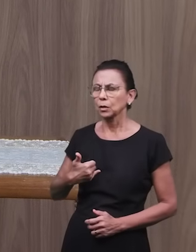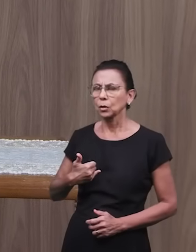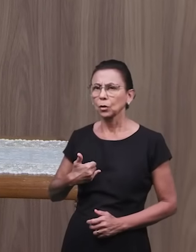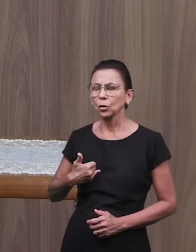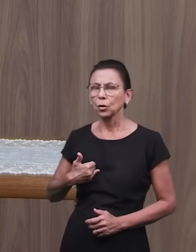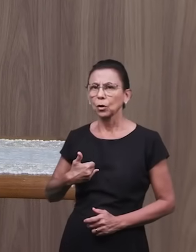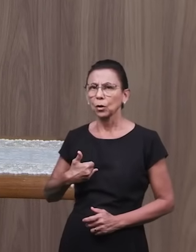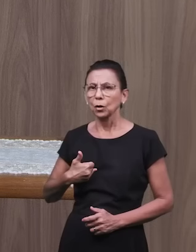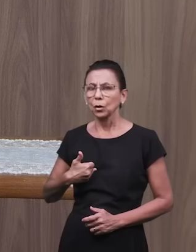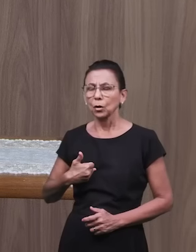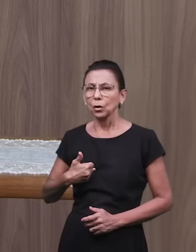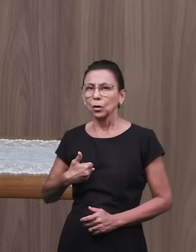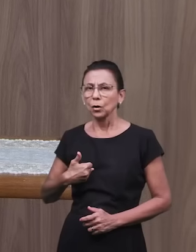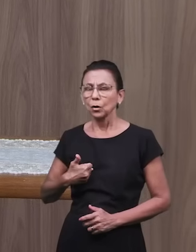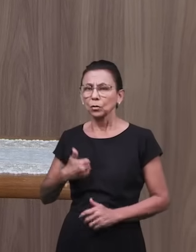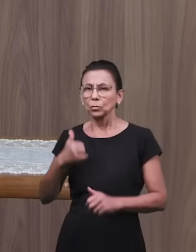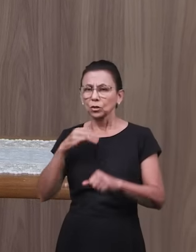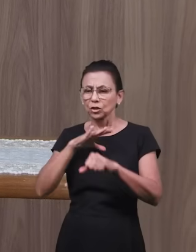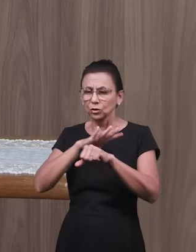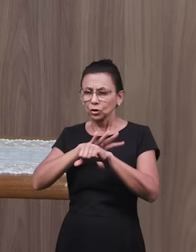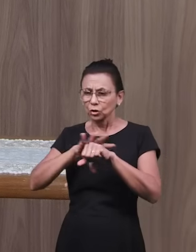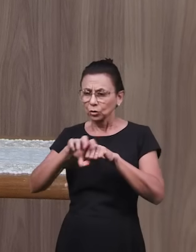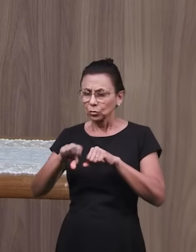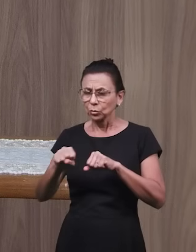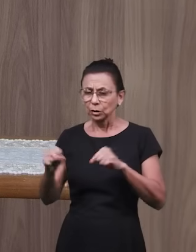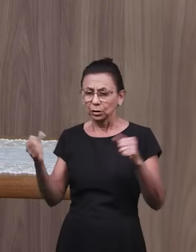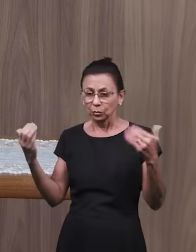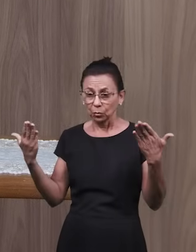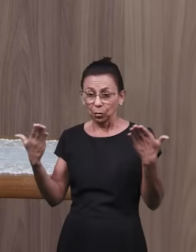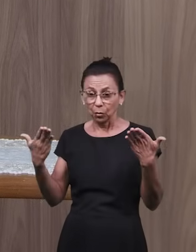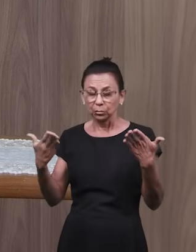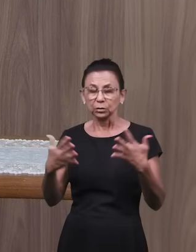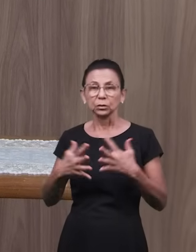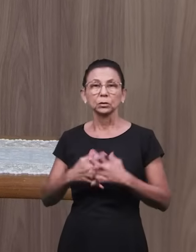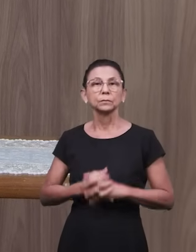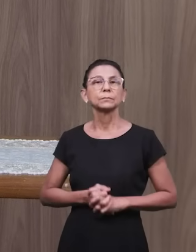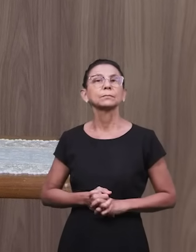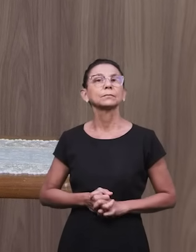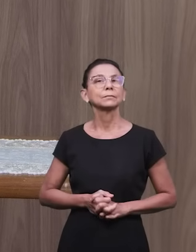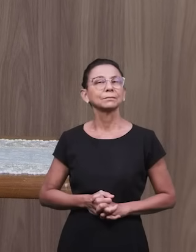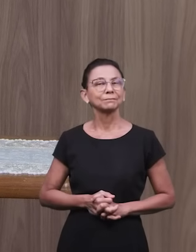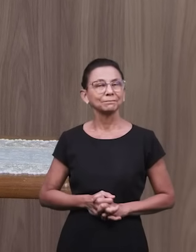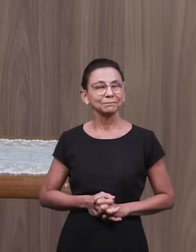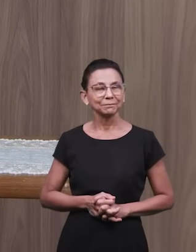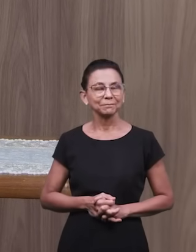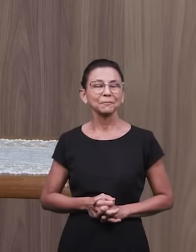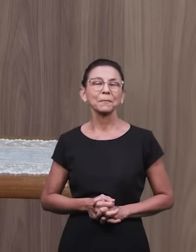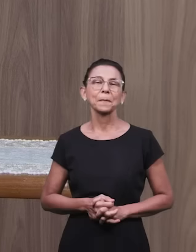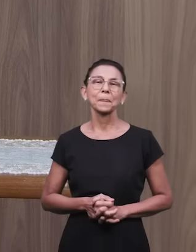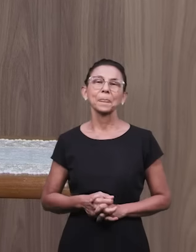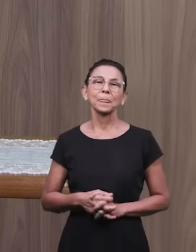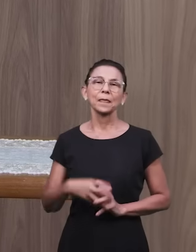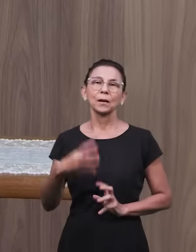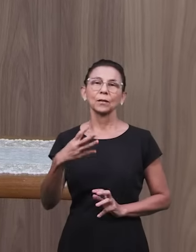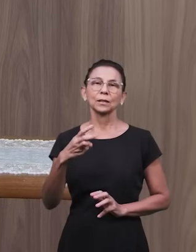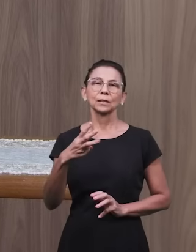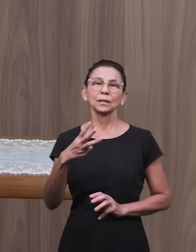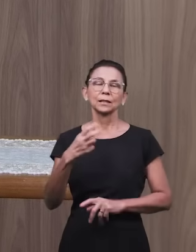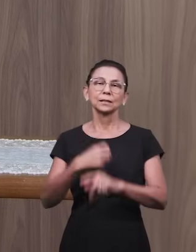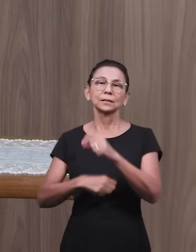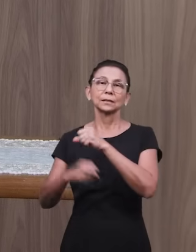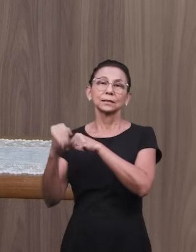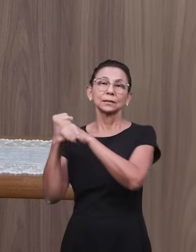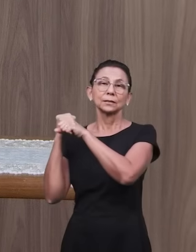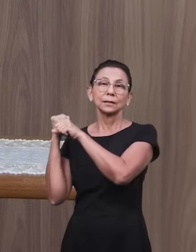E eu fui para casa curado. Já são 43 anos. E o milagre se estabeleceu